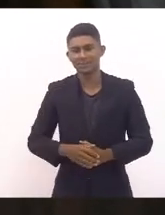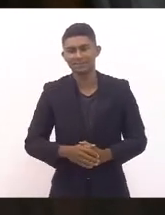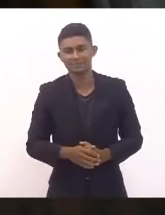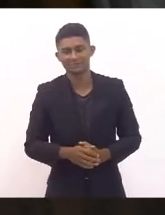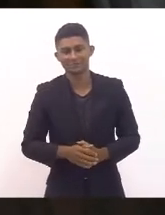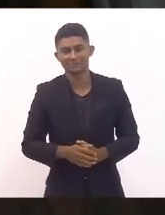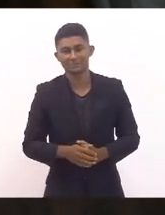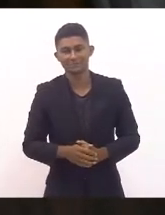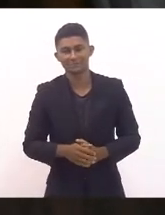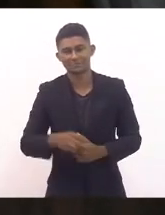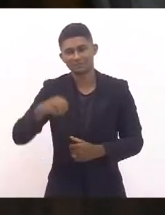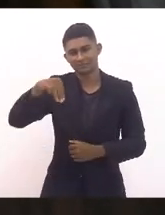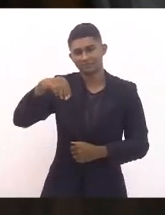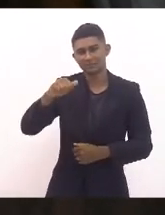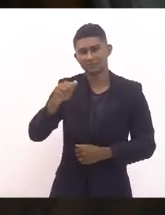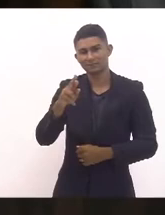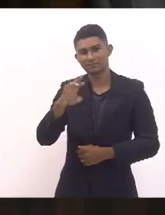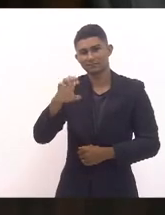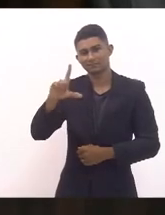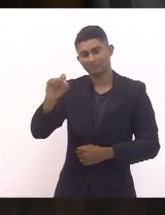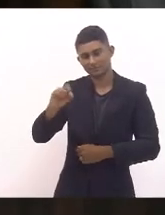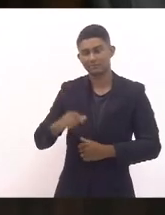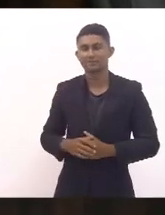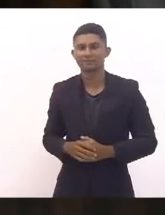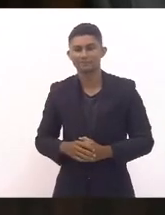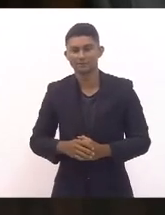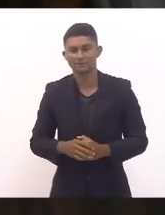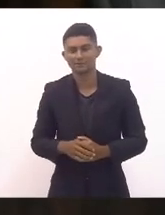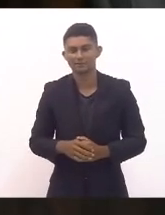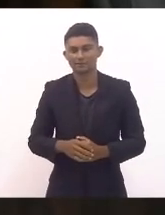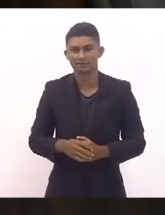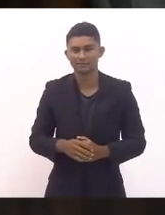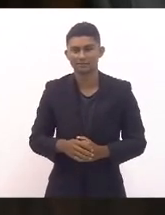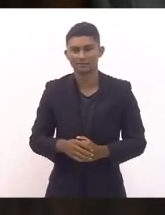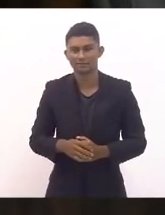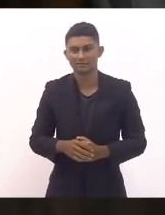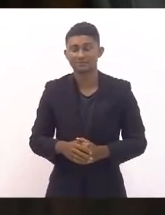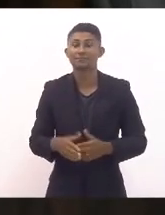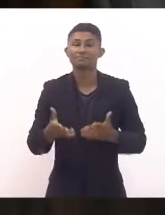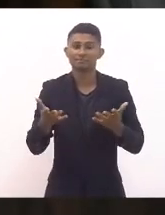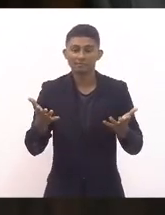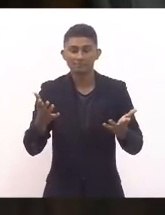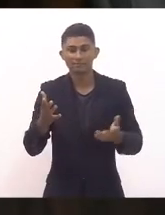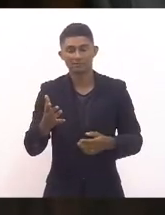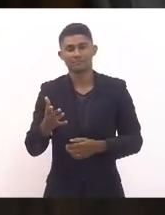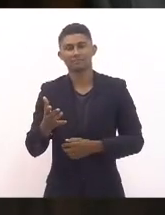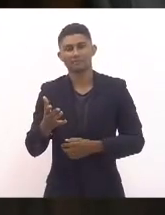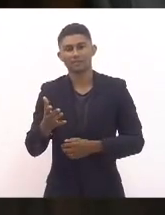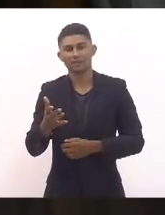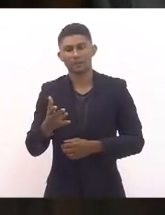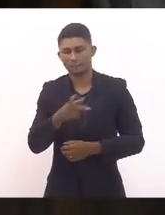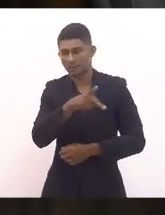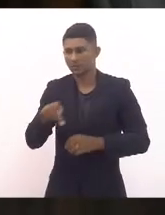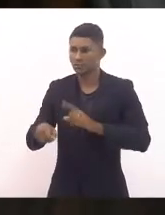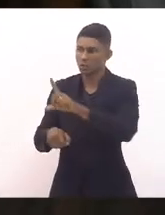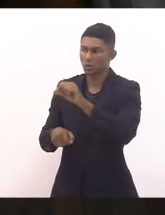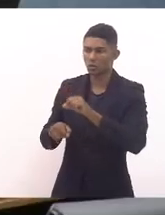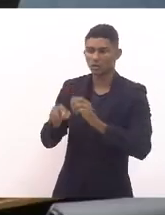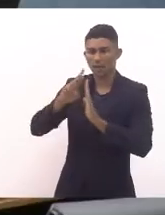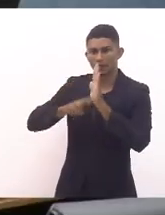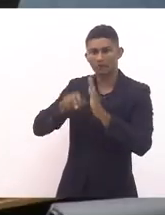Marcelo Celdino. A presidência designa relator especial, deputada Marta